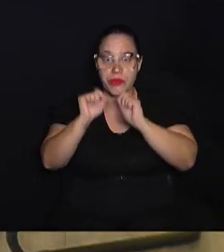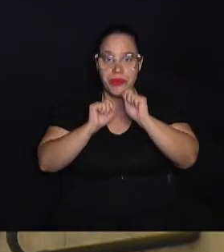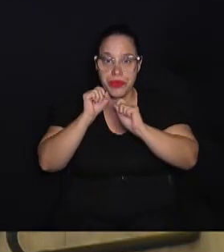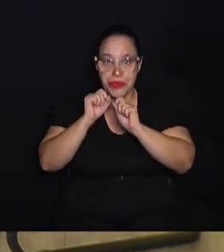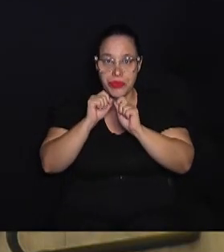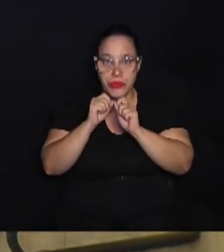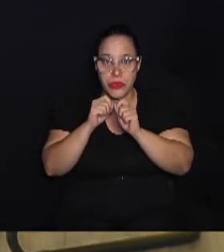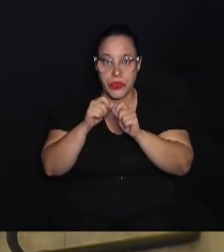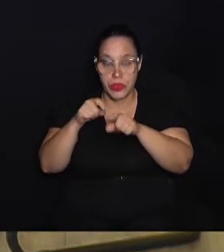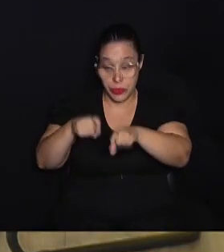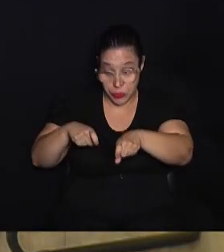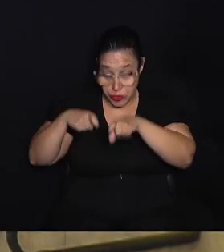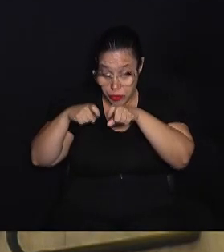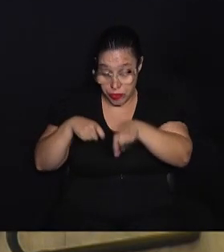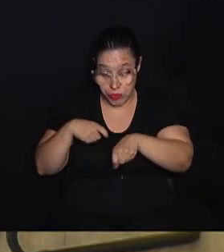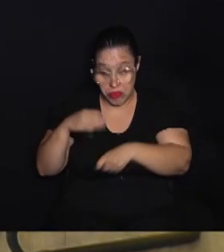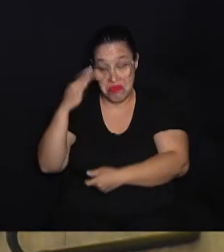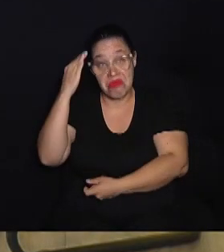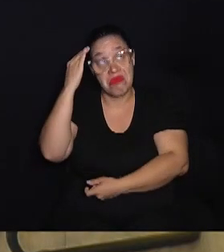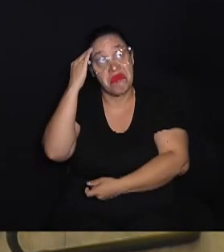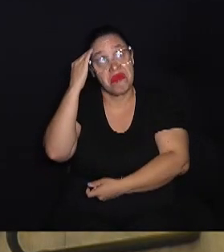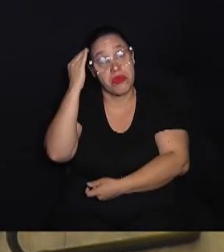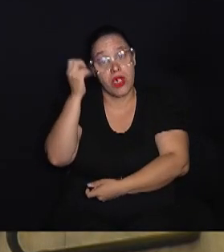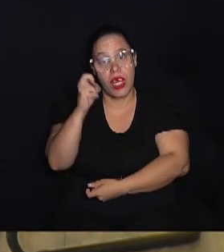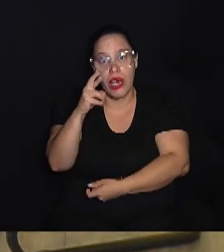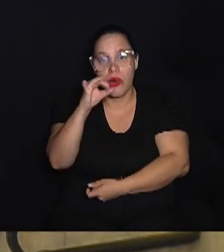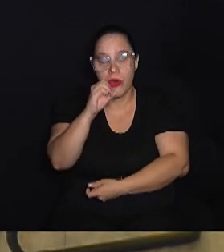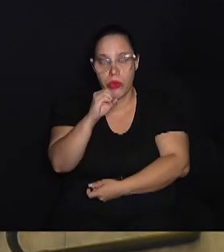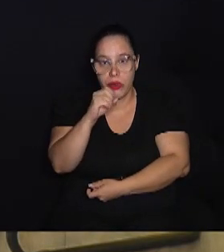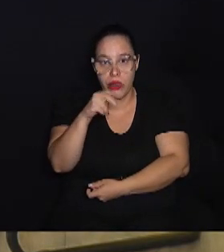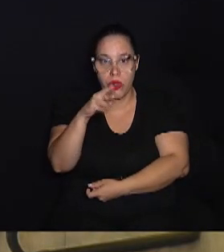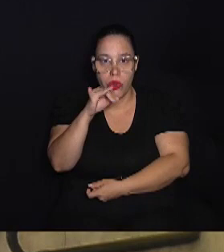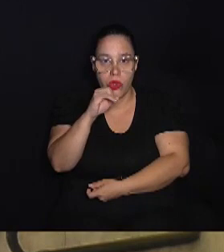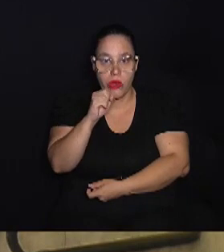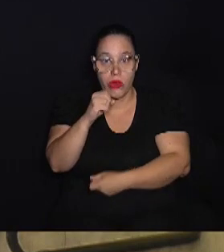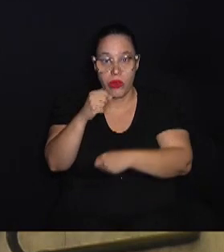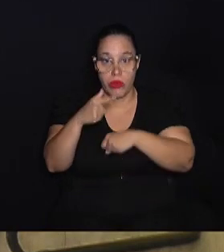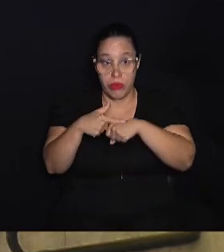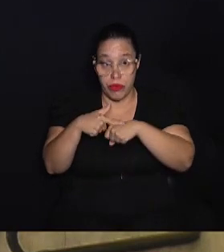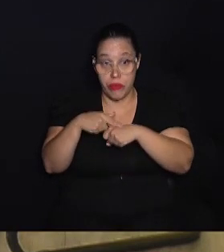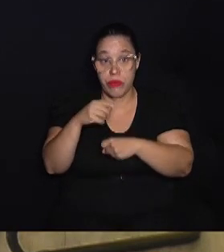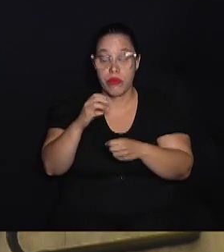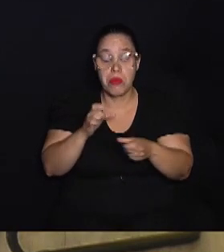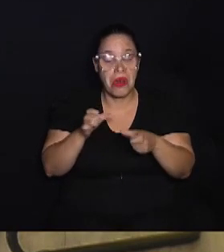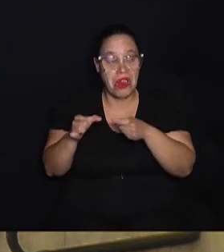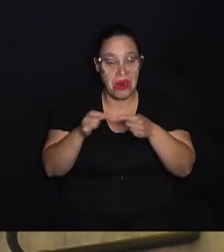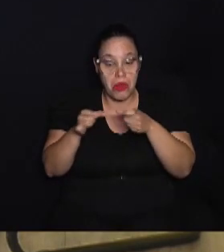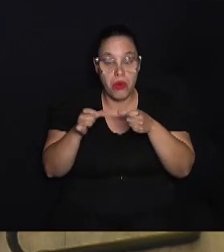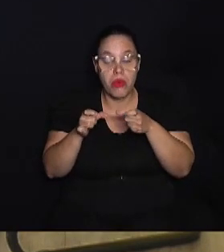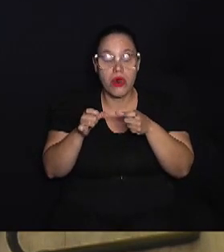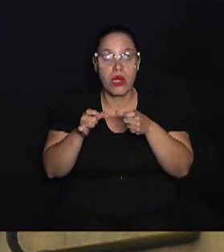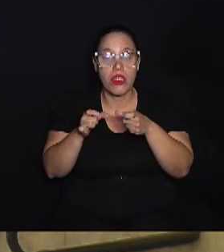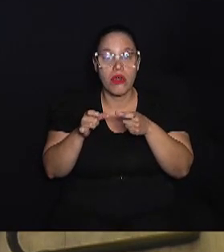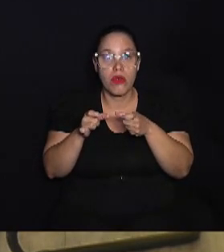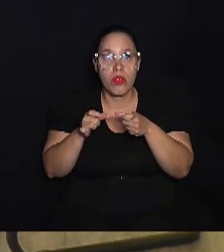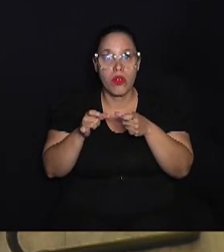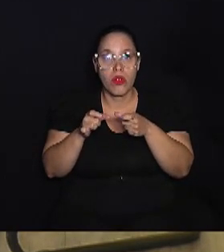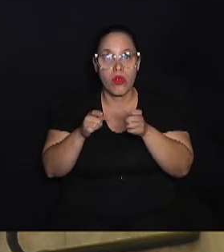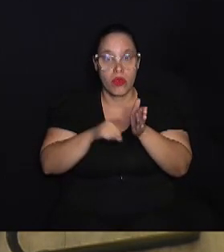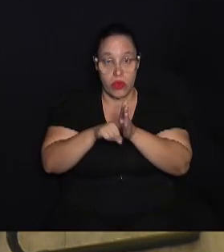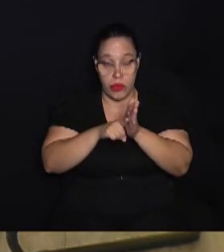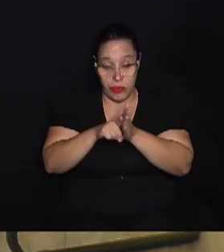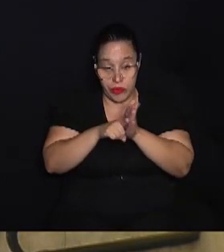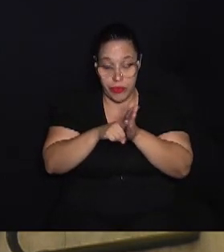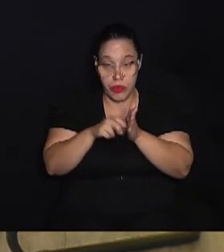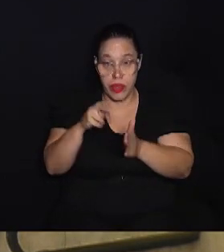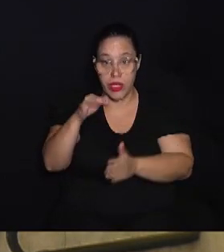da agricultura, e a gente sabe que o agronegócio tem um papel fundamental nesse contexto, tem um estudo, inclusive,